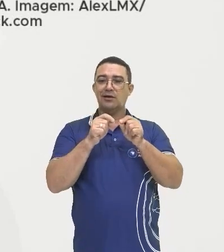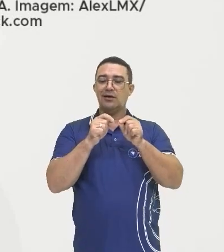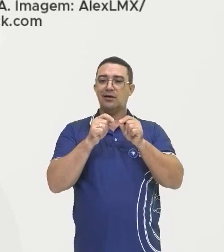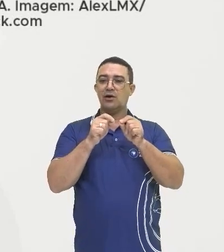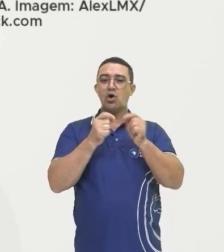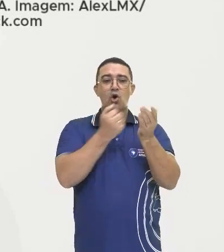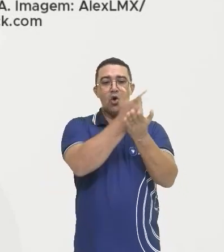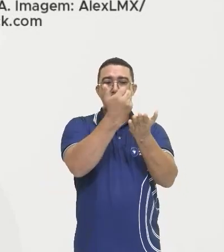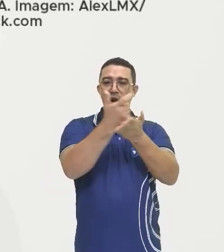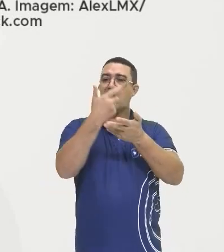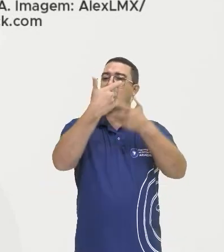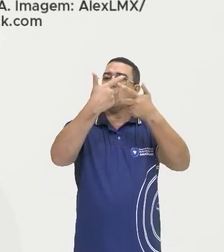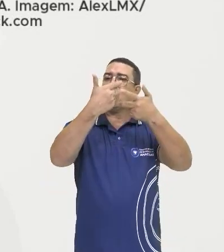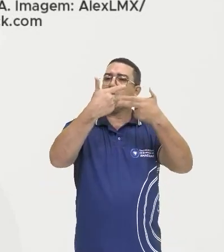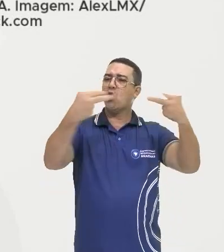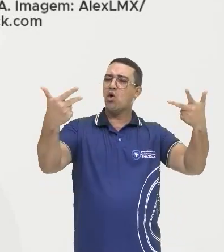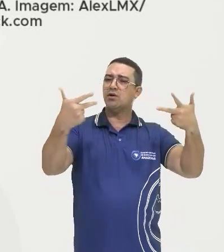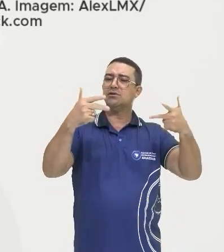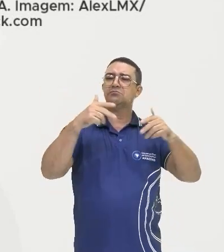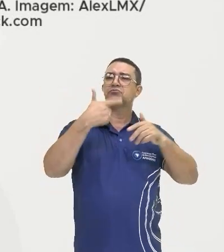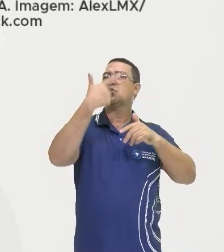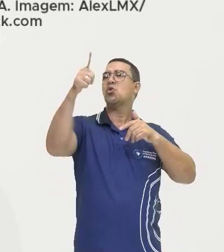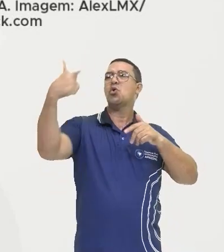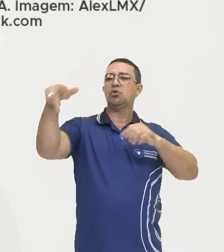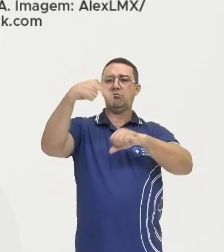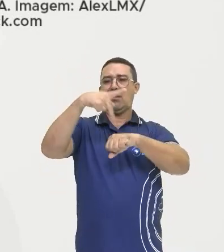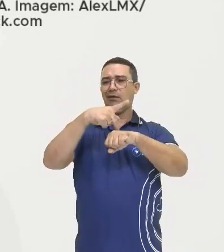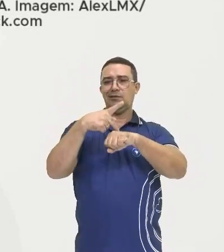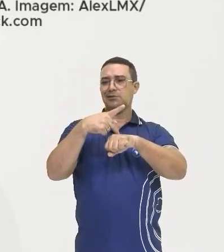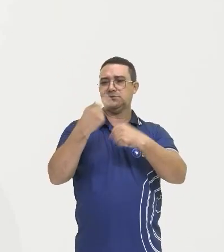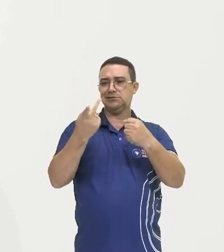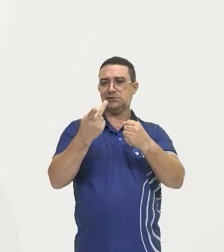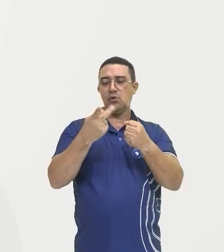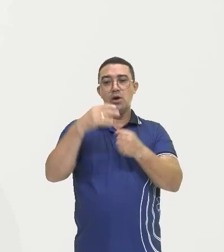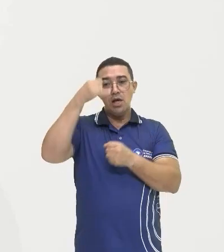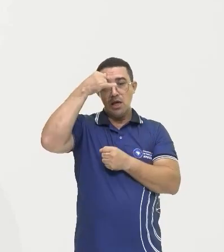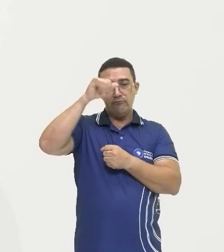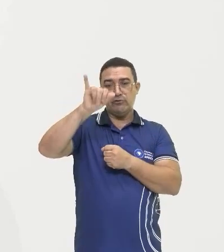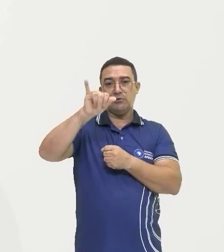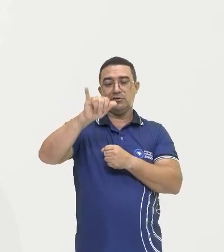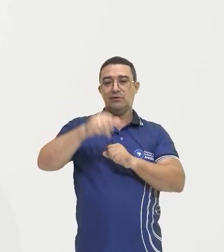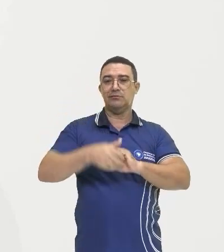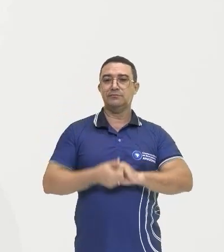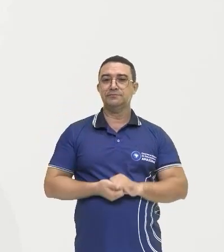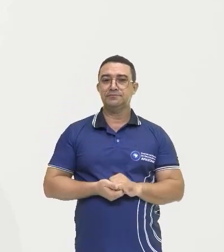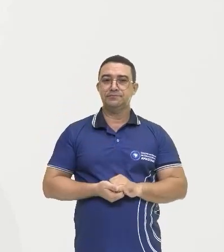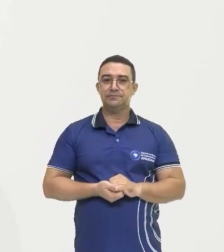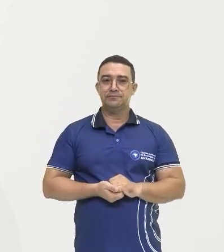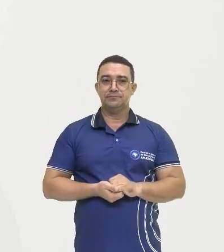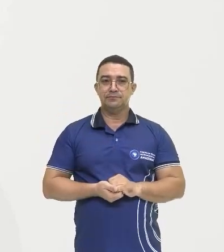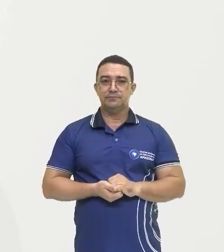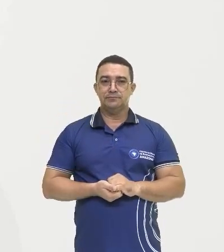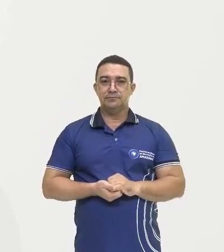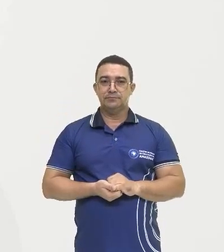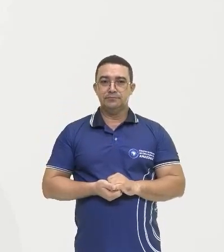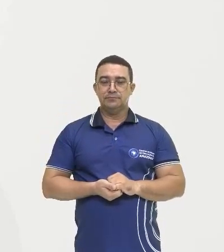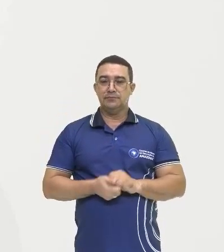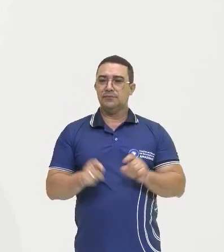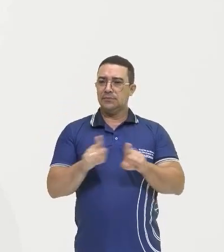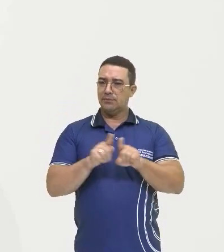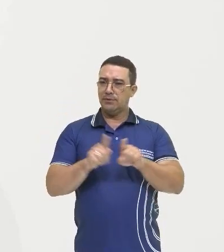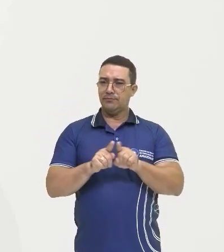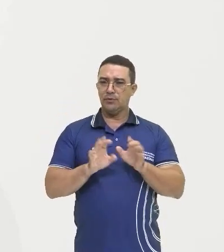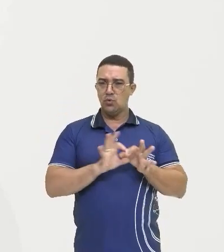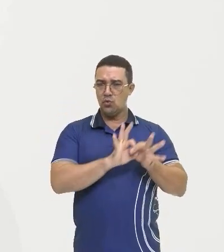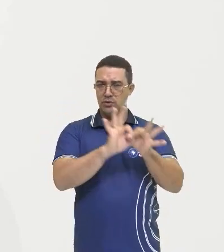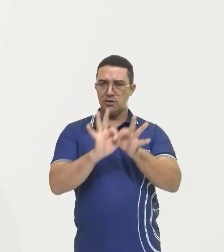produtos produzidos, fabricados em outros países, certo? A gente tem a segunda etapa, que é a chamada